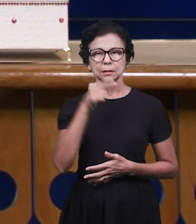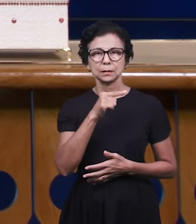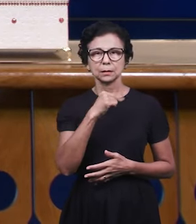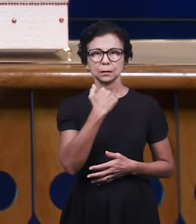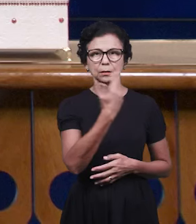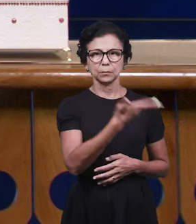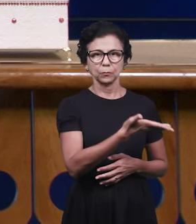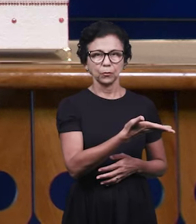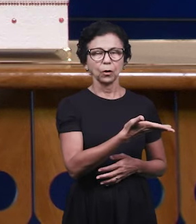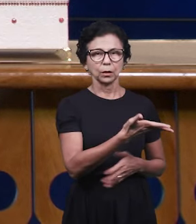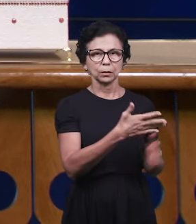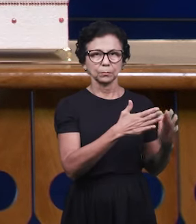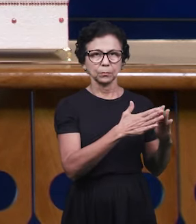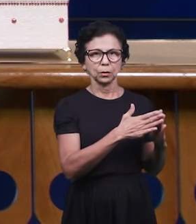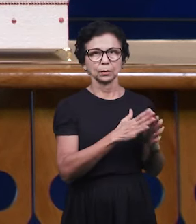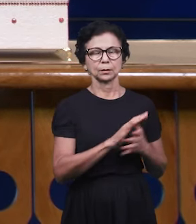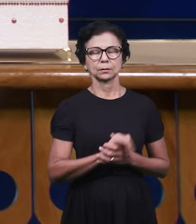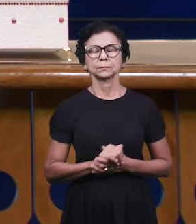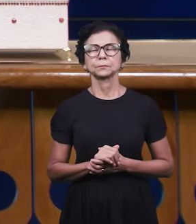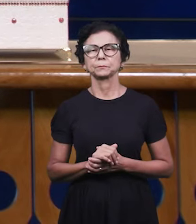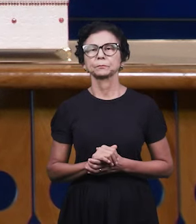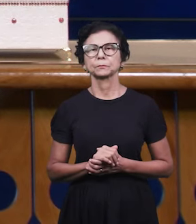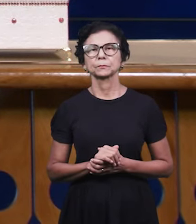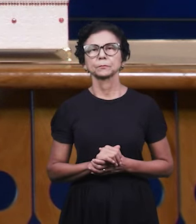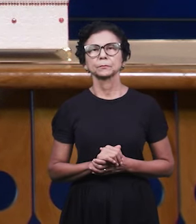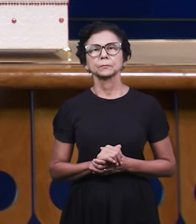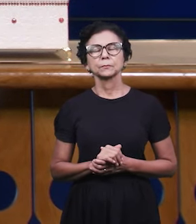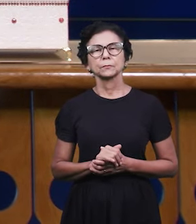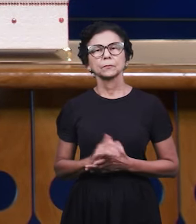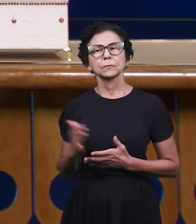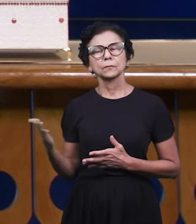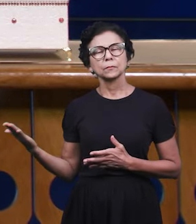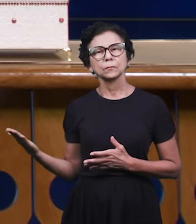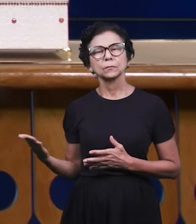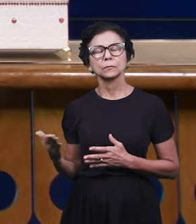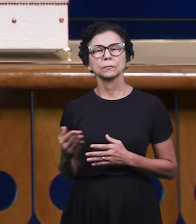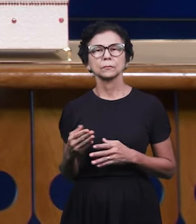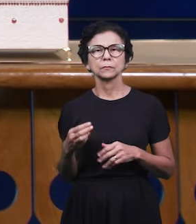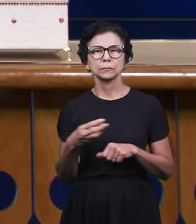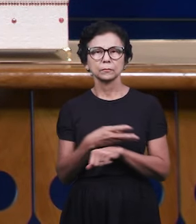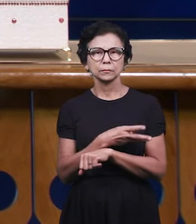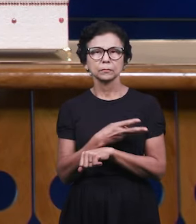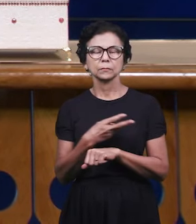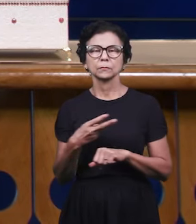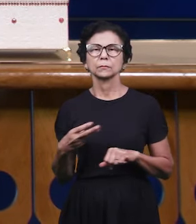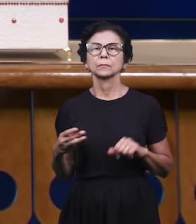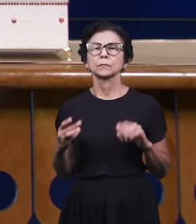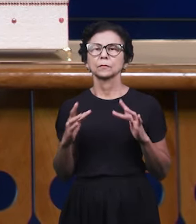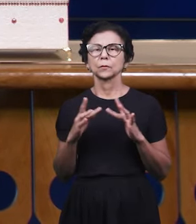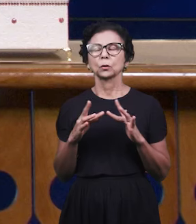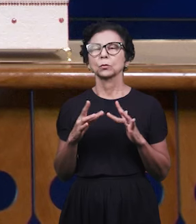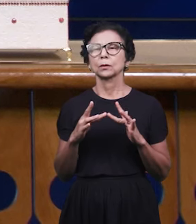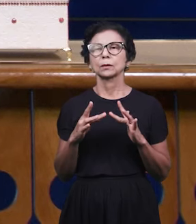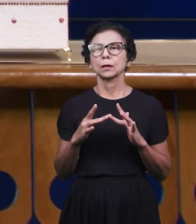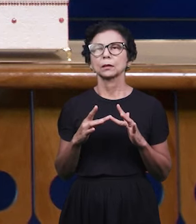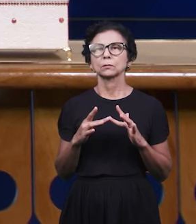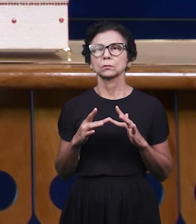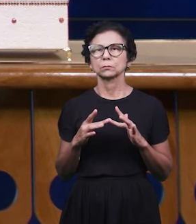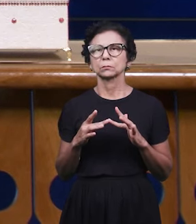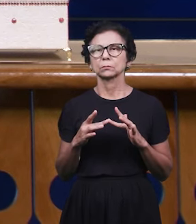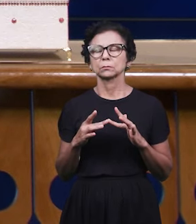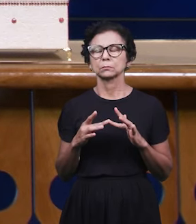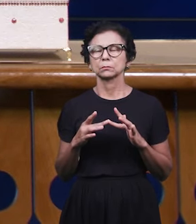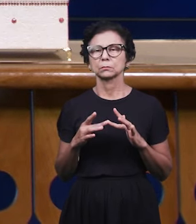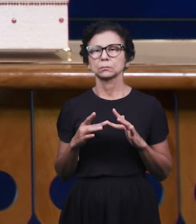mora no exterior, tem esse número, tem o QR Code, e você pode ligar, se você desejar, via WhatsApp. O QR Code é